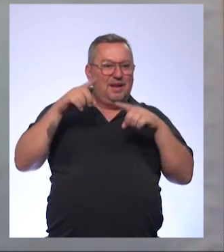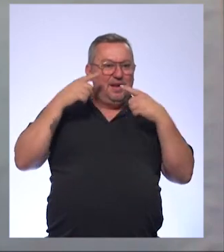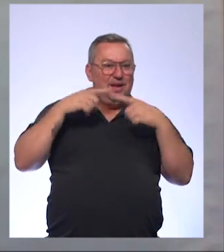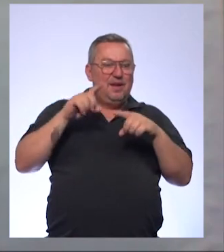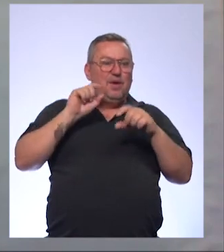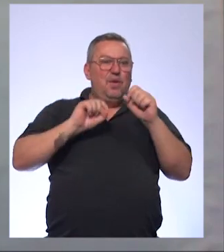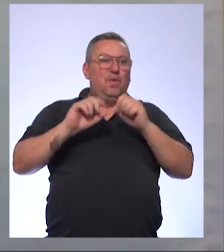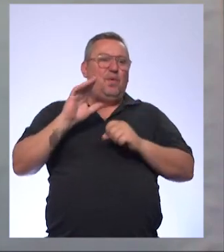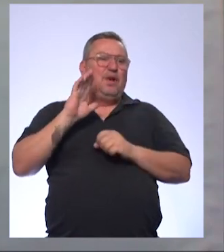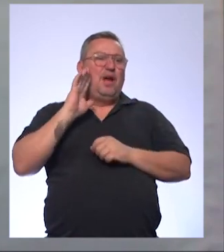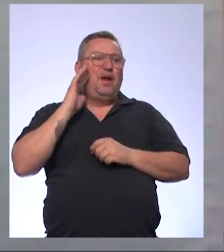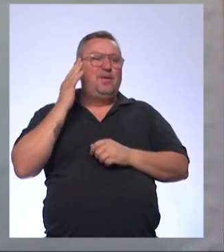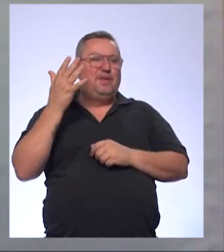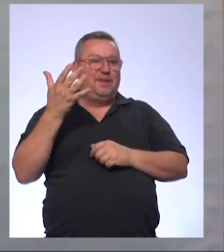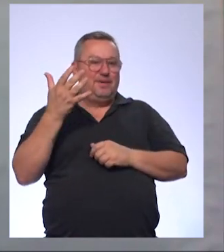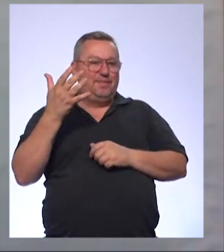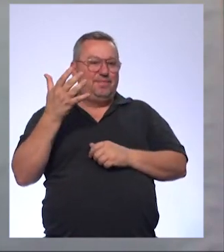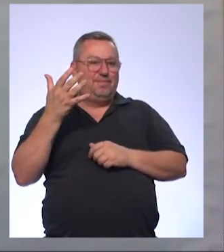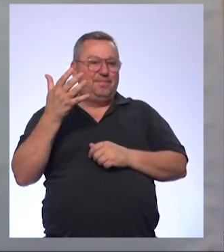que aconteceu?